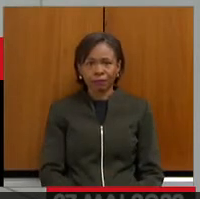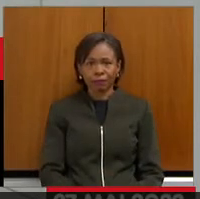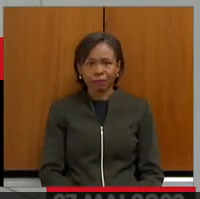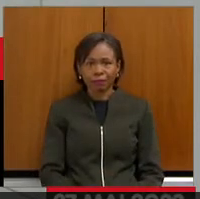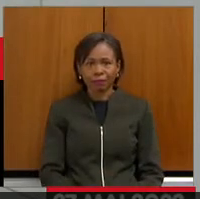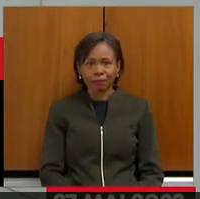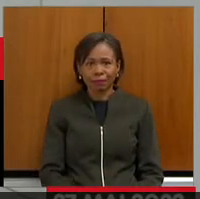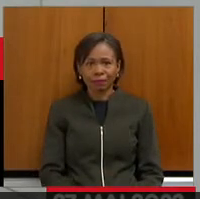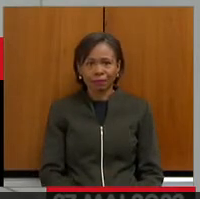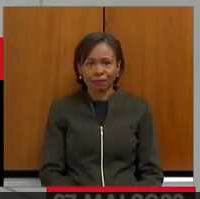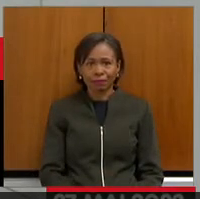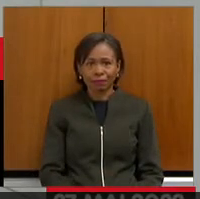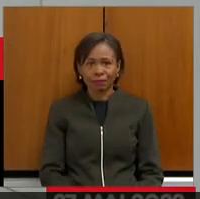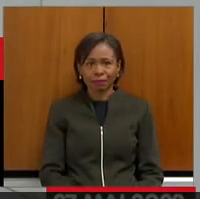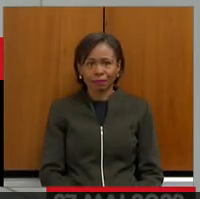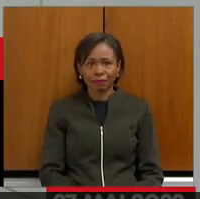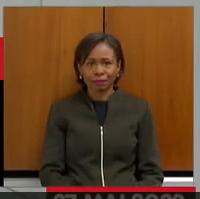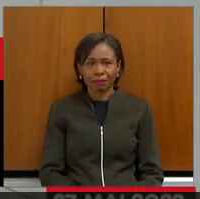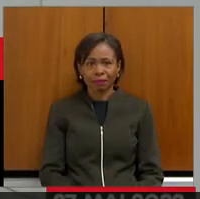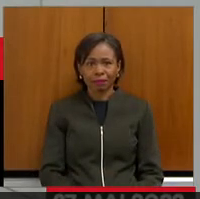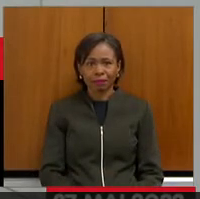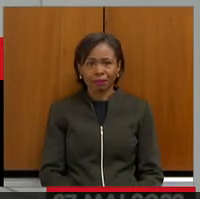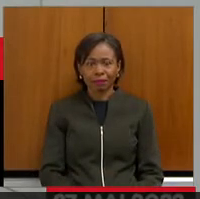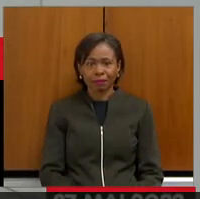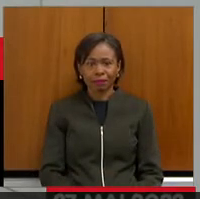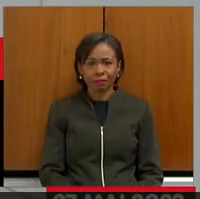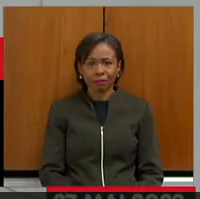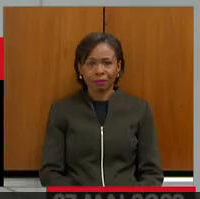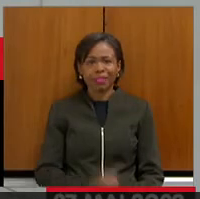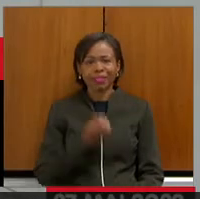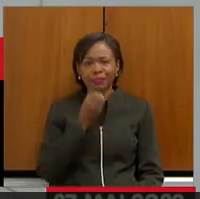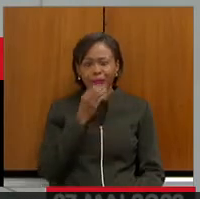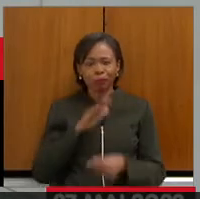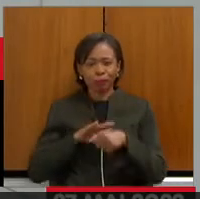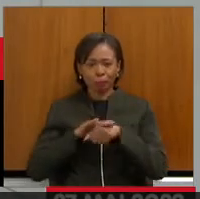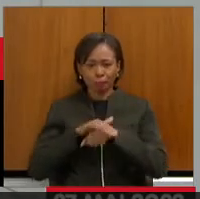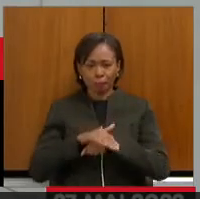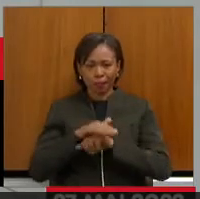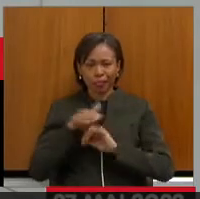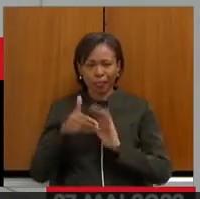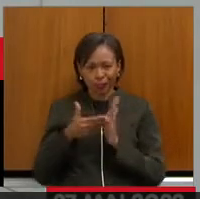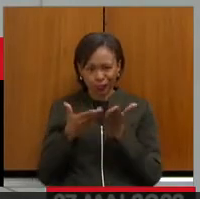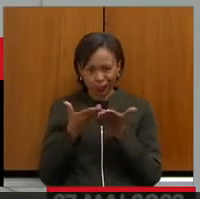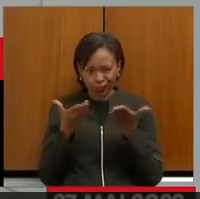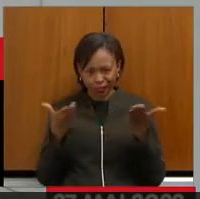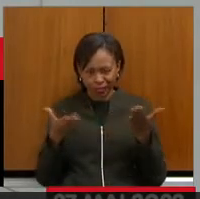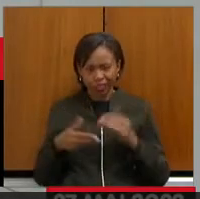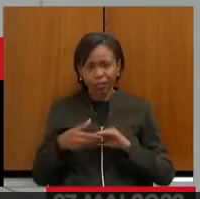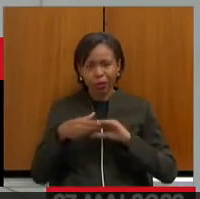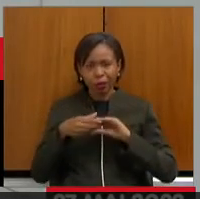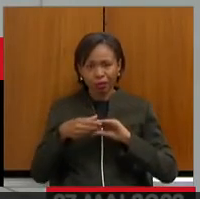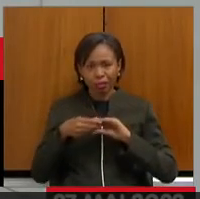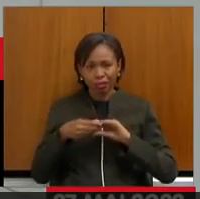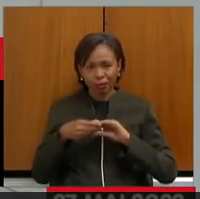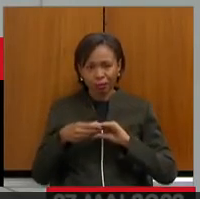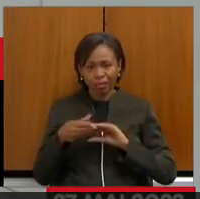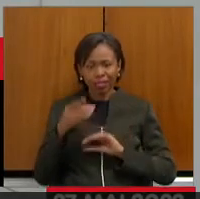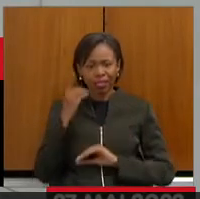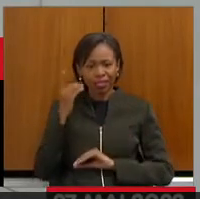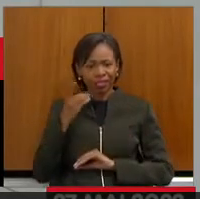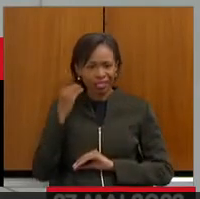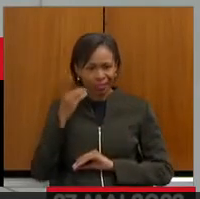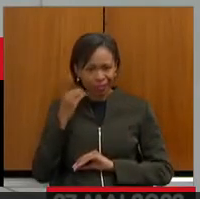E aí Oi boa noite a todas comprimento as deputadas